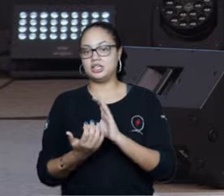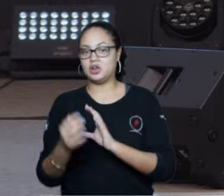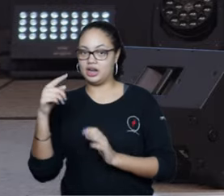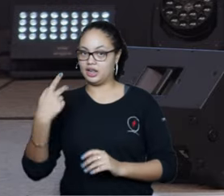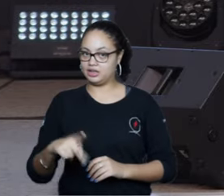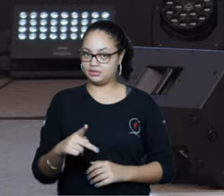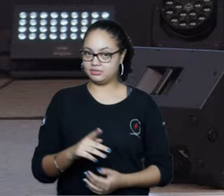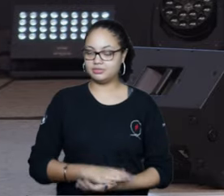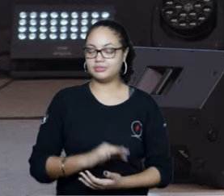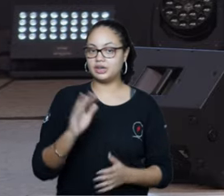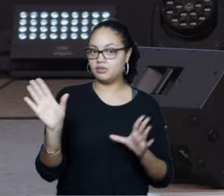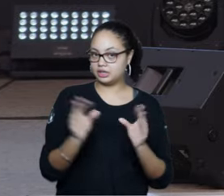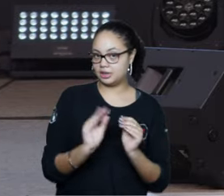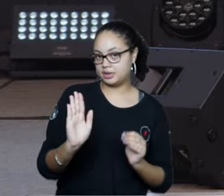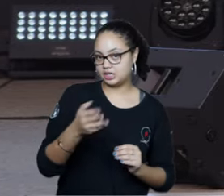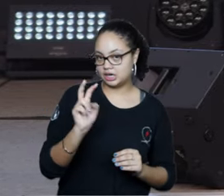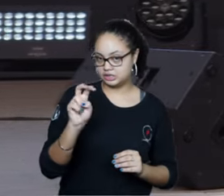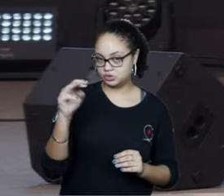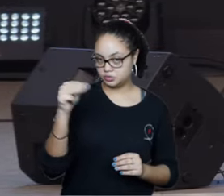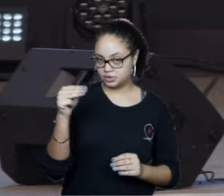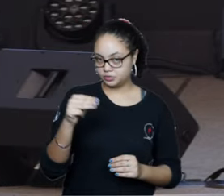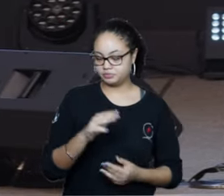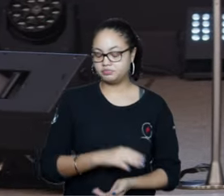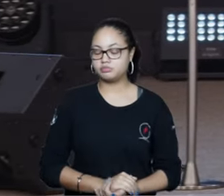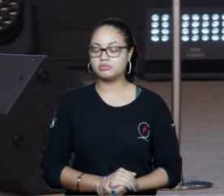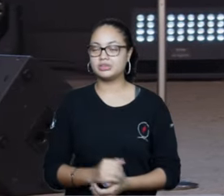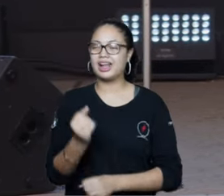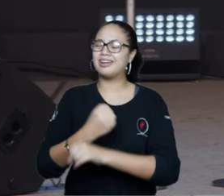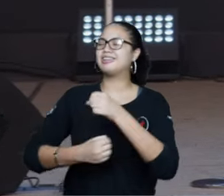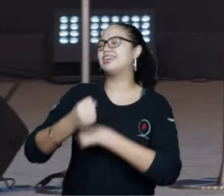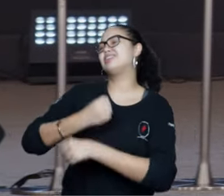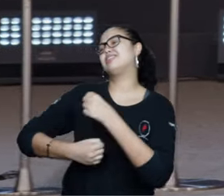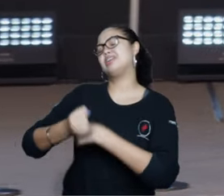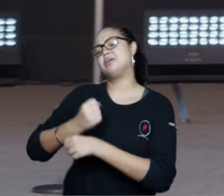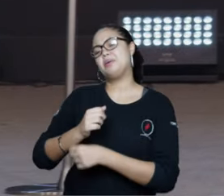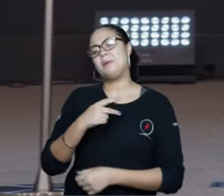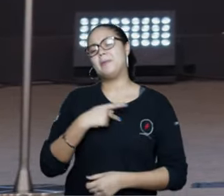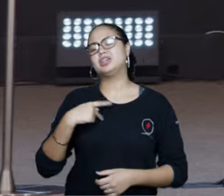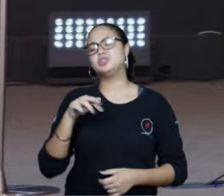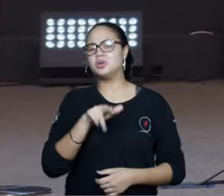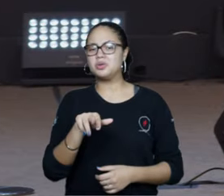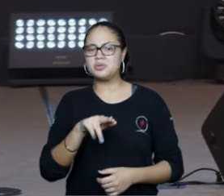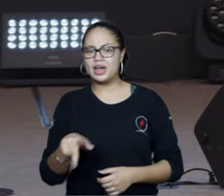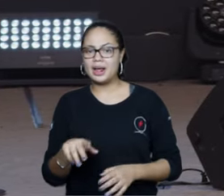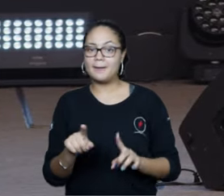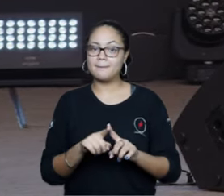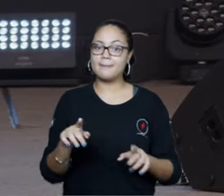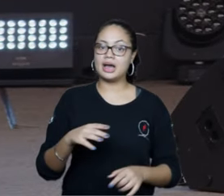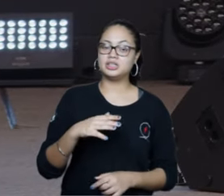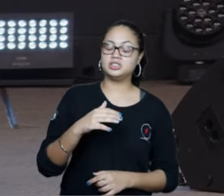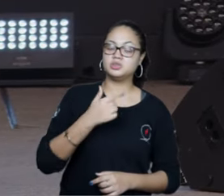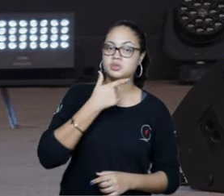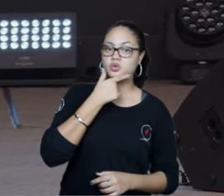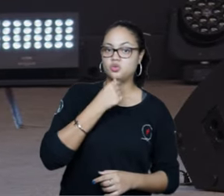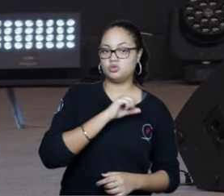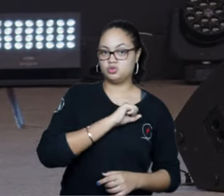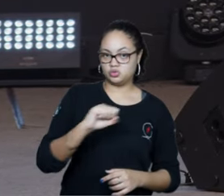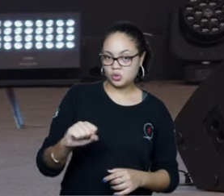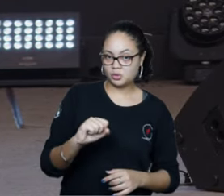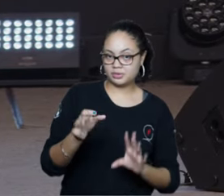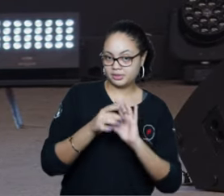terminar rapaz anos atrás eu não era pastor da igreja mas meu sogro me dava muita liberdade